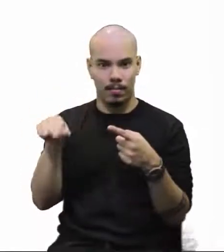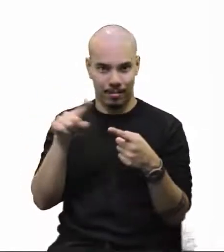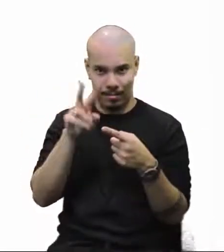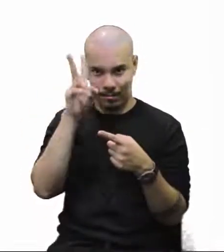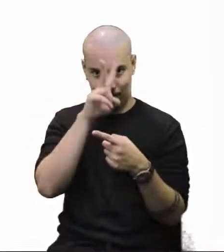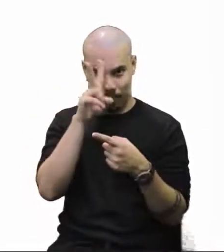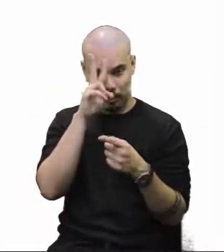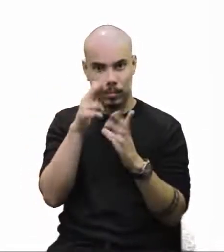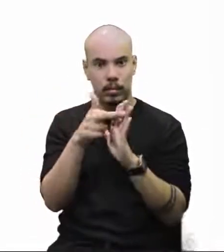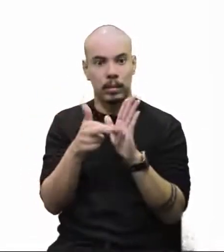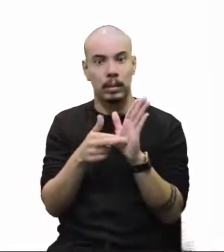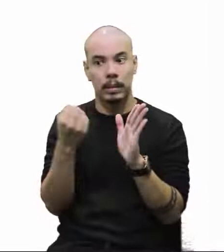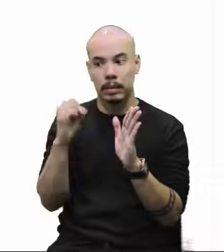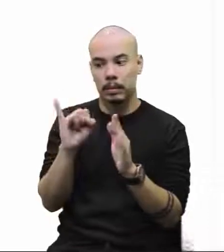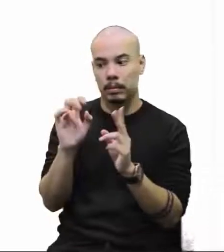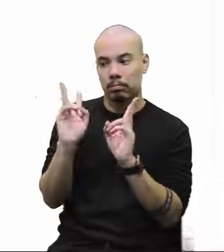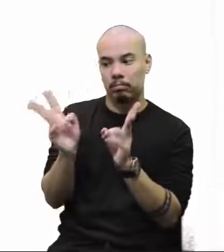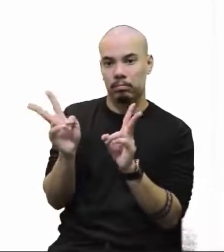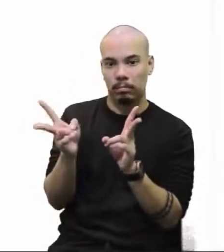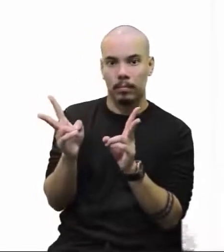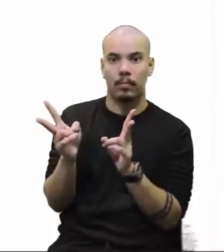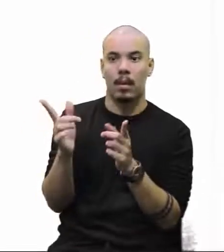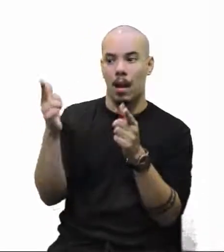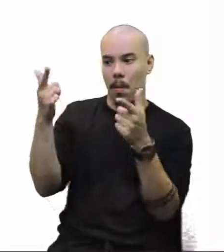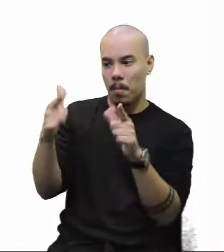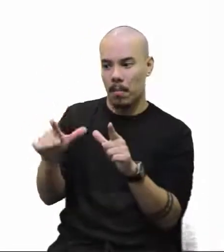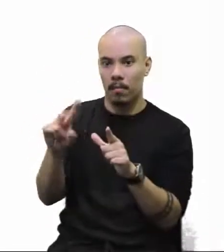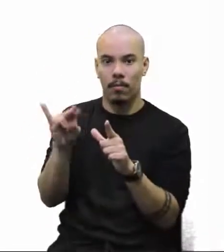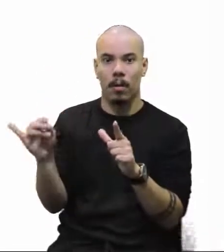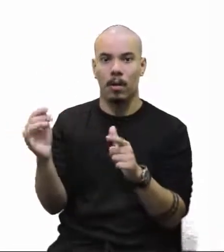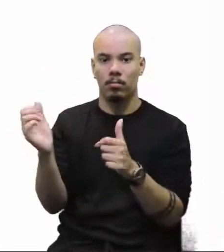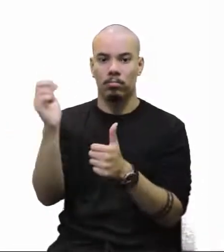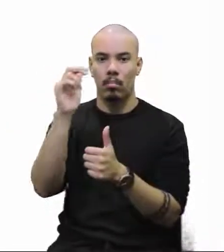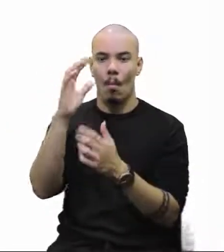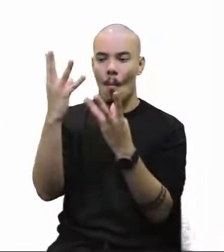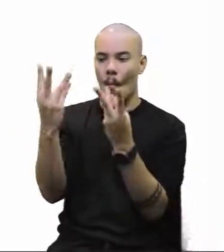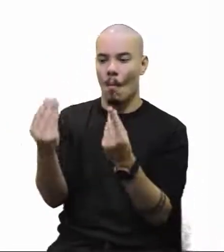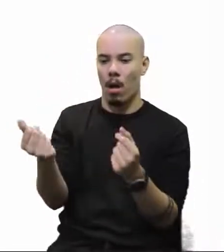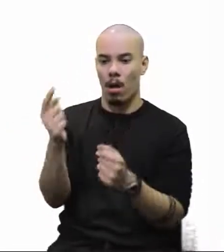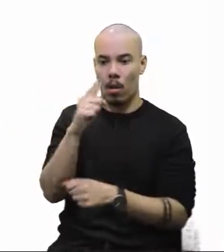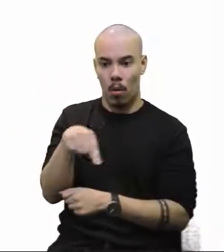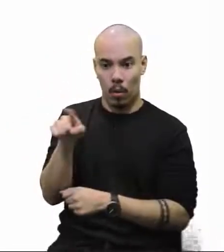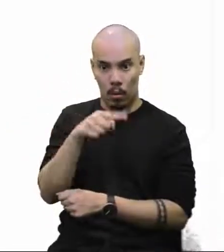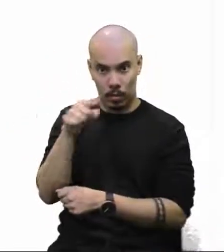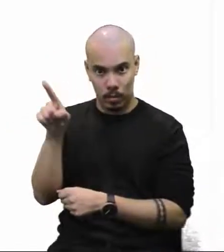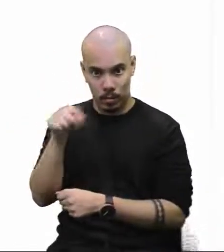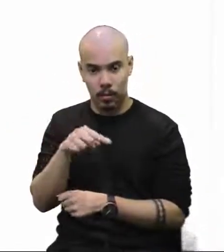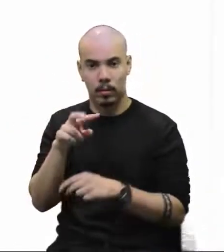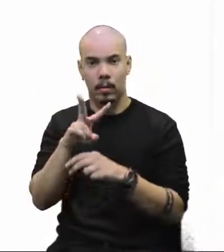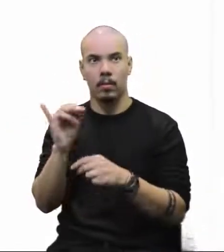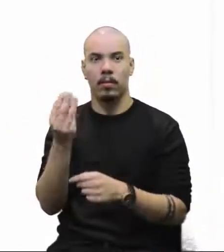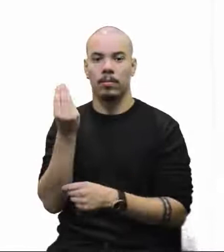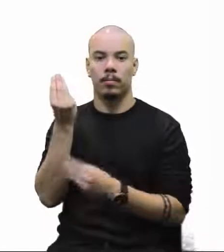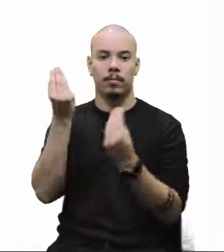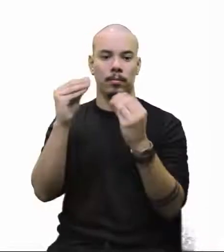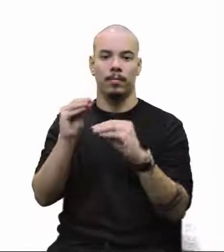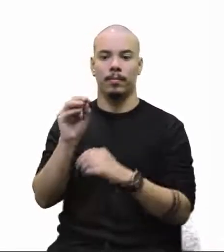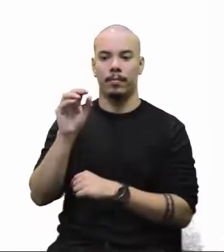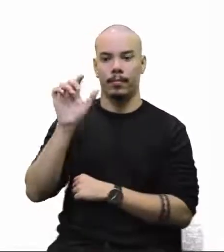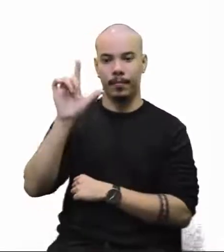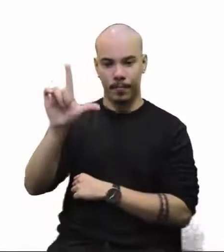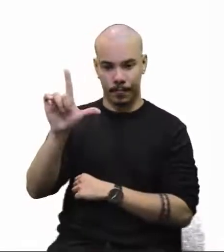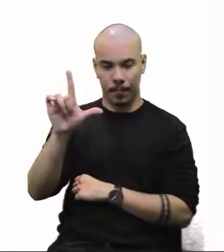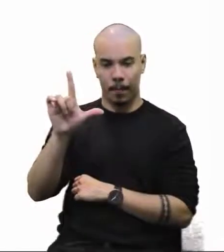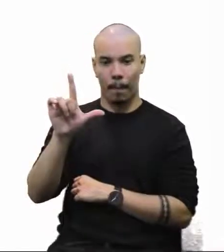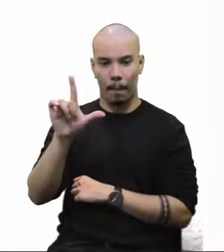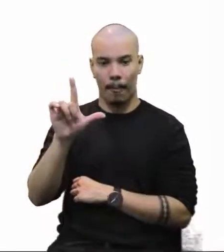fazer aqui, né, a relaçãozinha do V, que é L sobre ΔT. Vai ficar aqui, vamos, L sobre ΔT, né? No lugar do